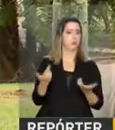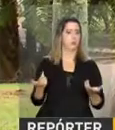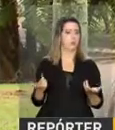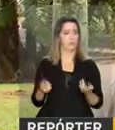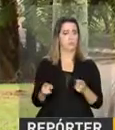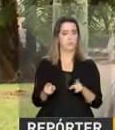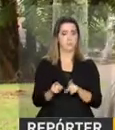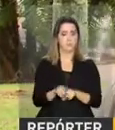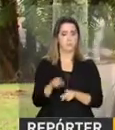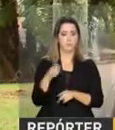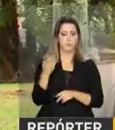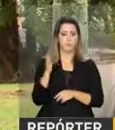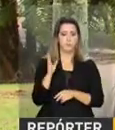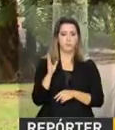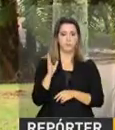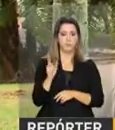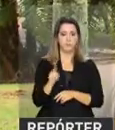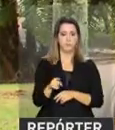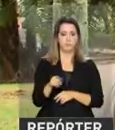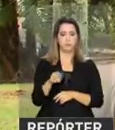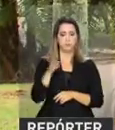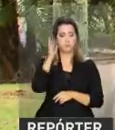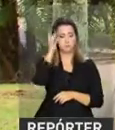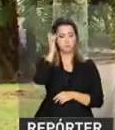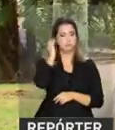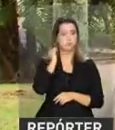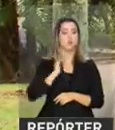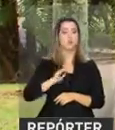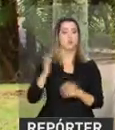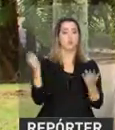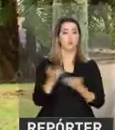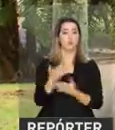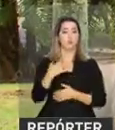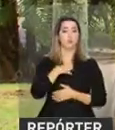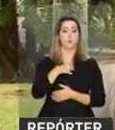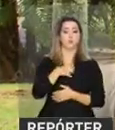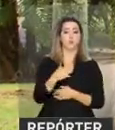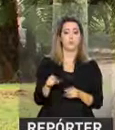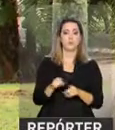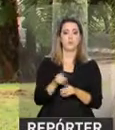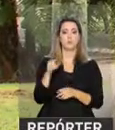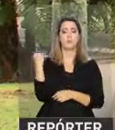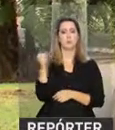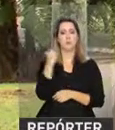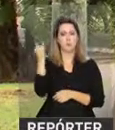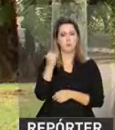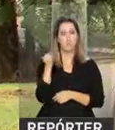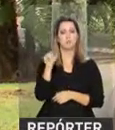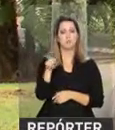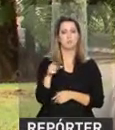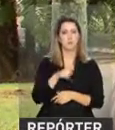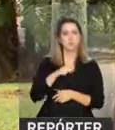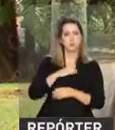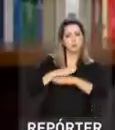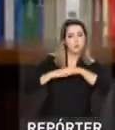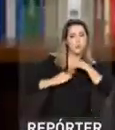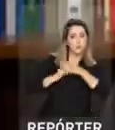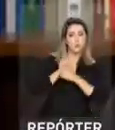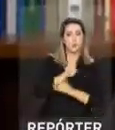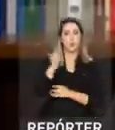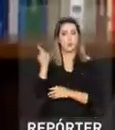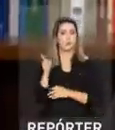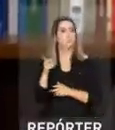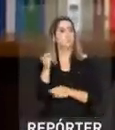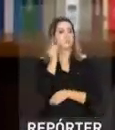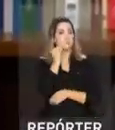Brasília. E, na verdade, até hoje eu sinto um impacto muito positivo dessa experiência que eu tive. Para